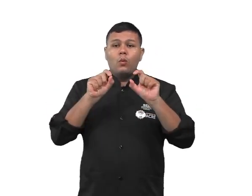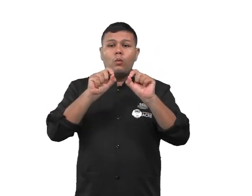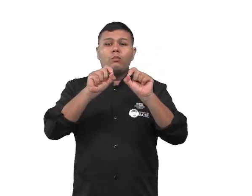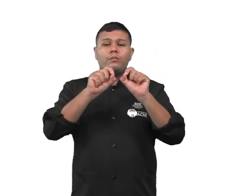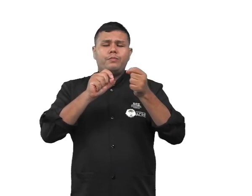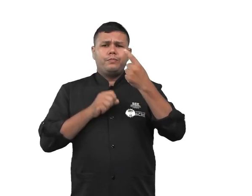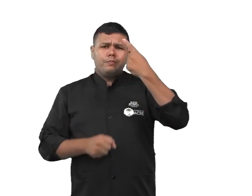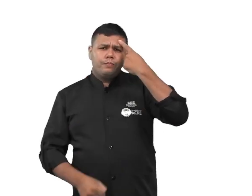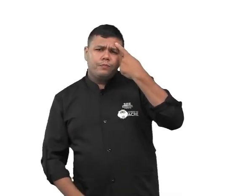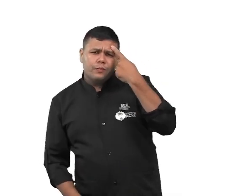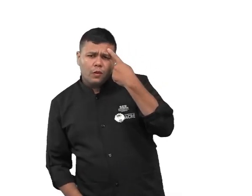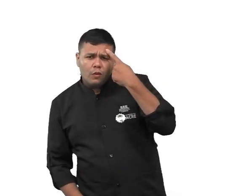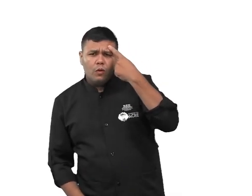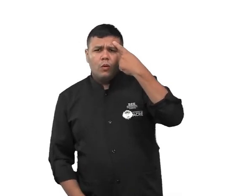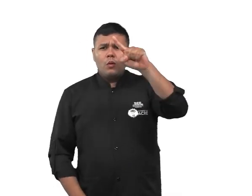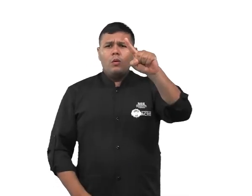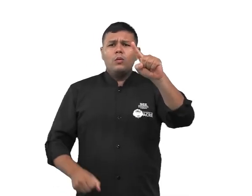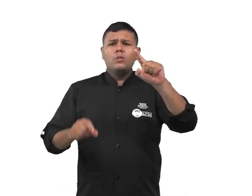ideia de